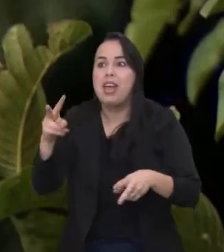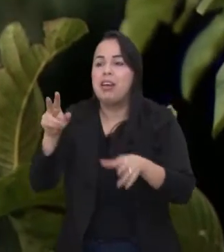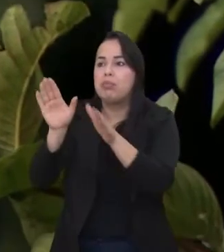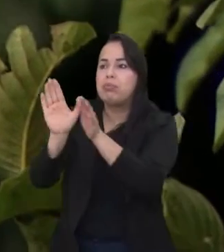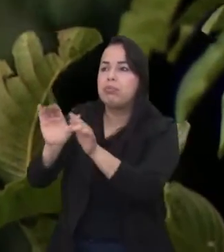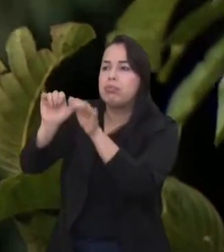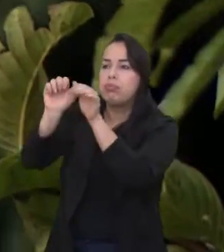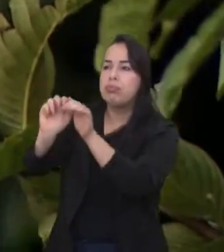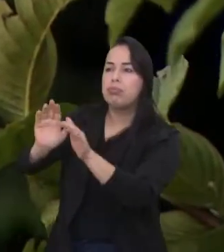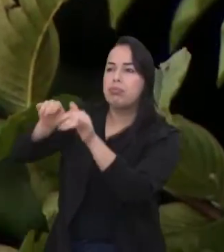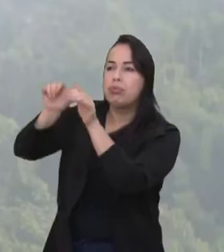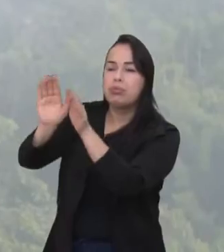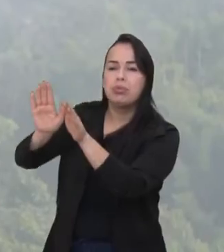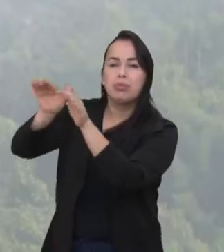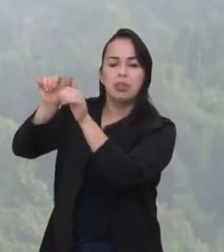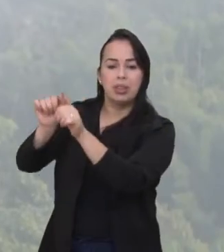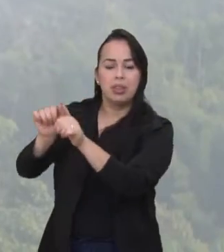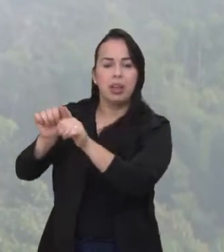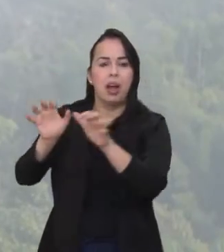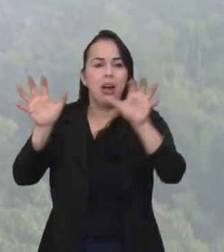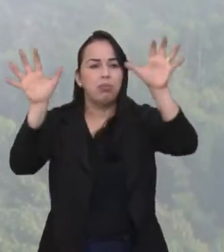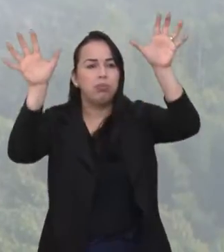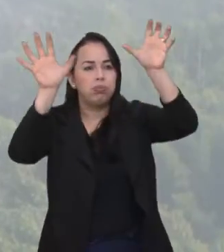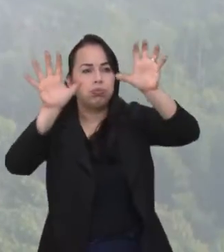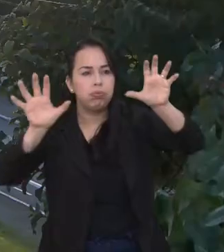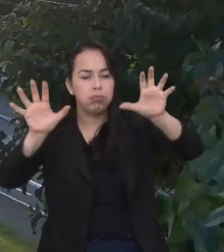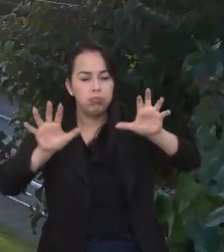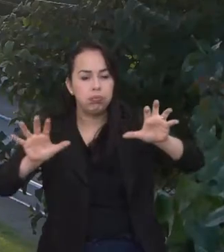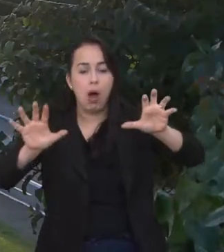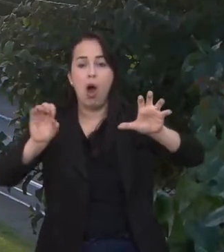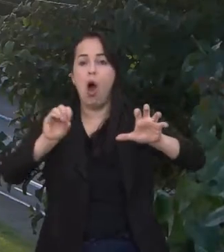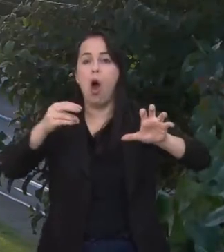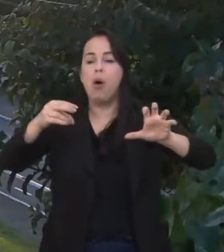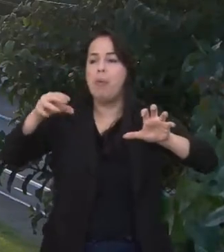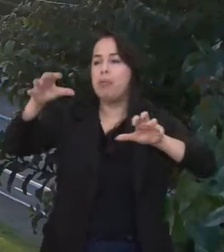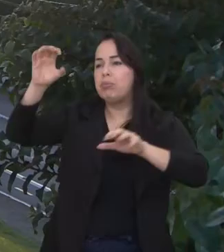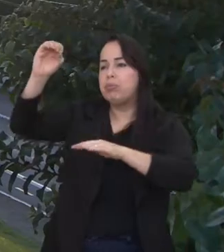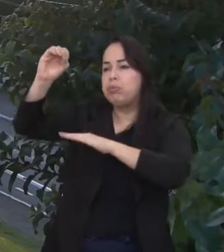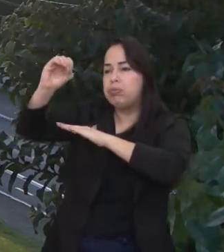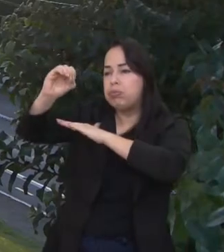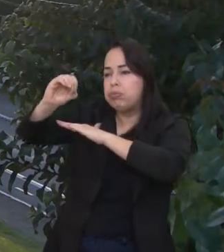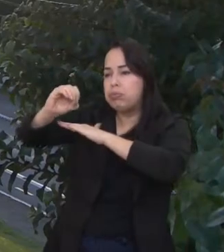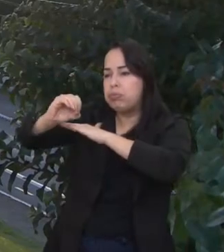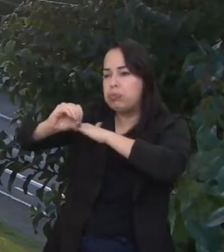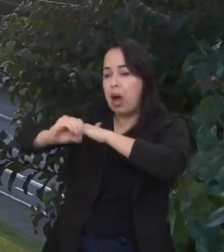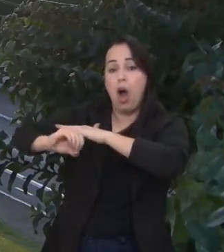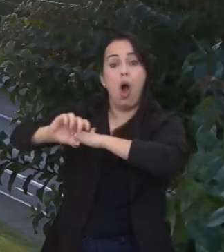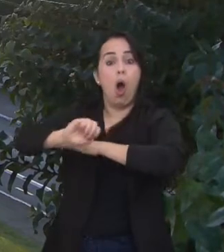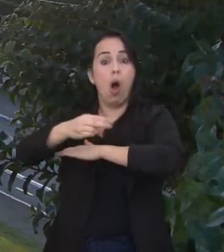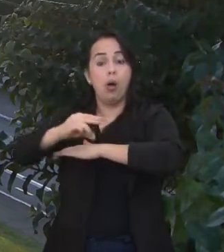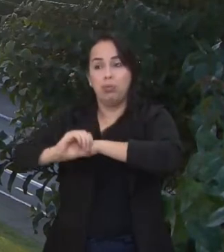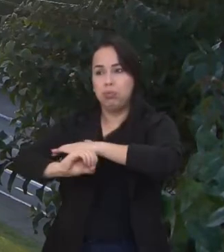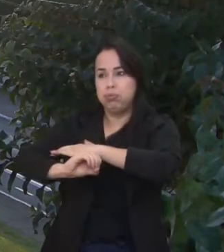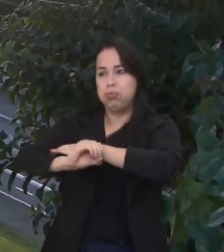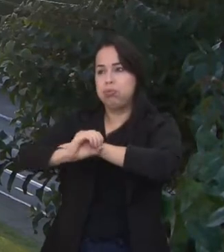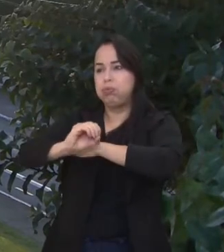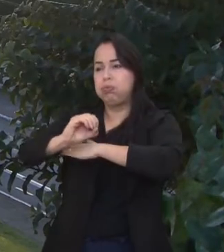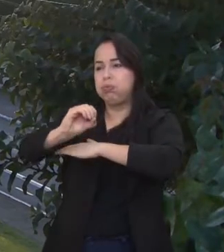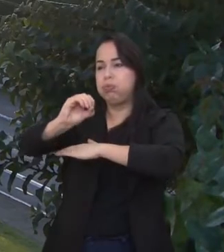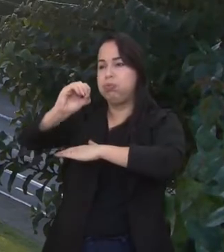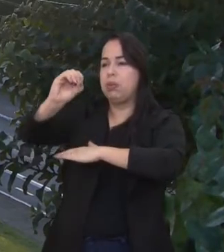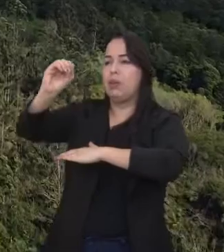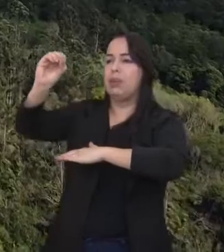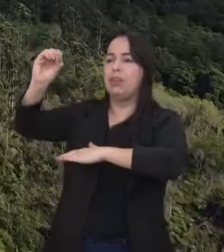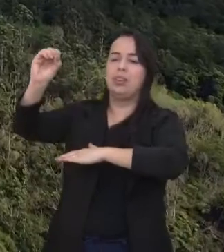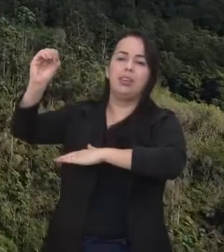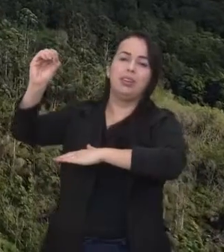passarinhos andando, a névoa, ou o pôr do sol, ou o levantar do sol. A vista